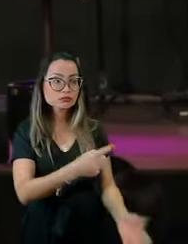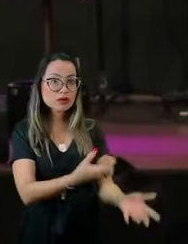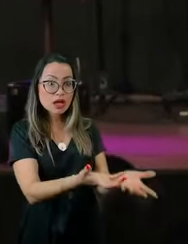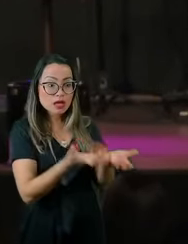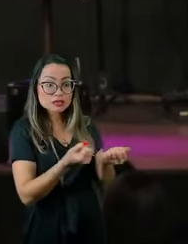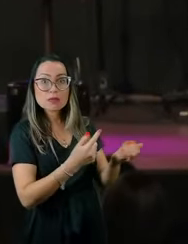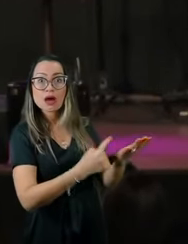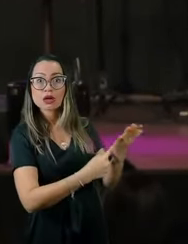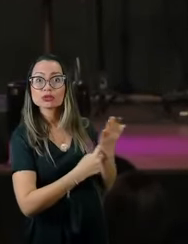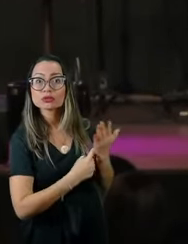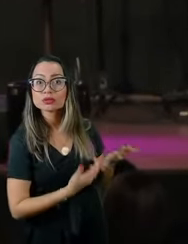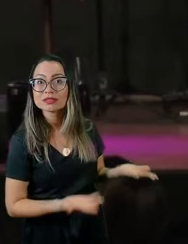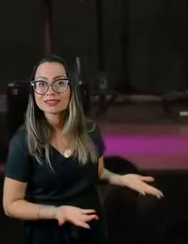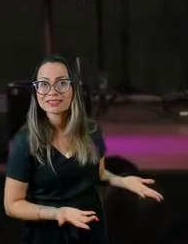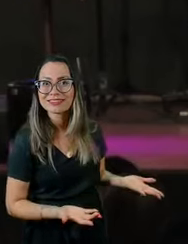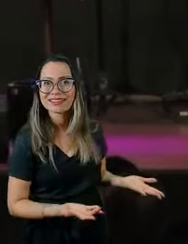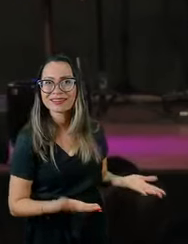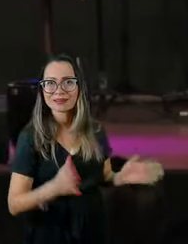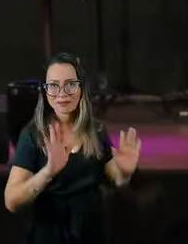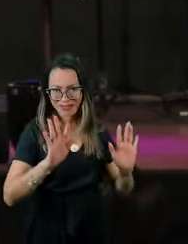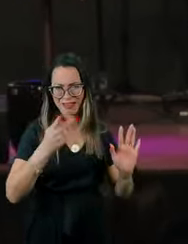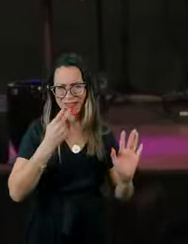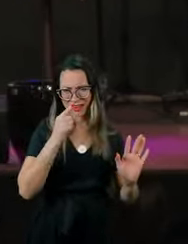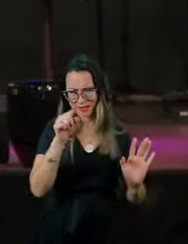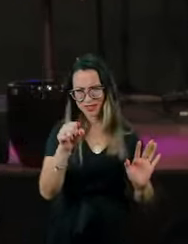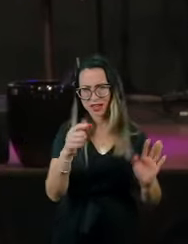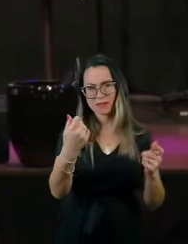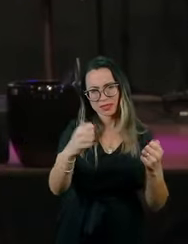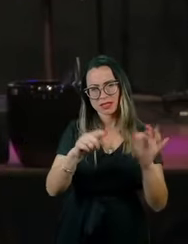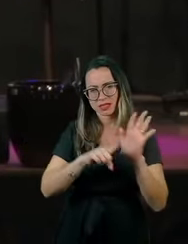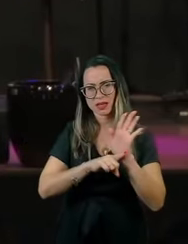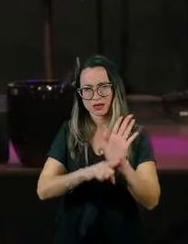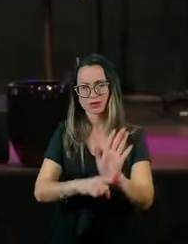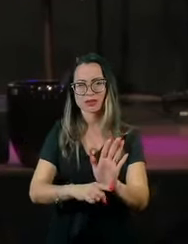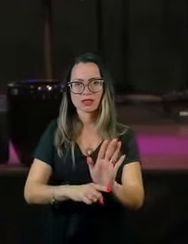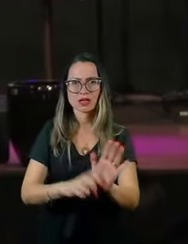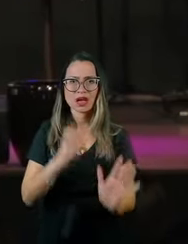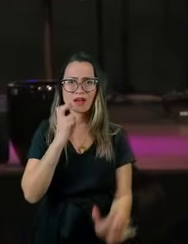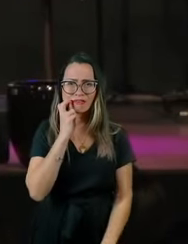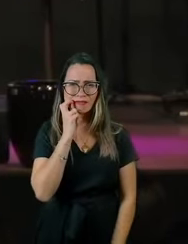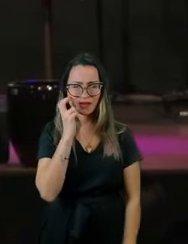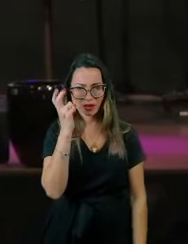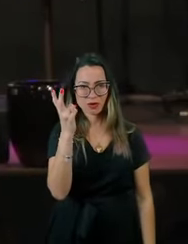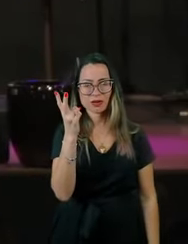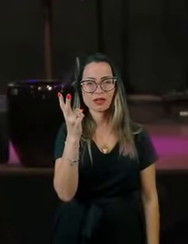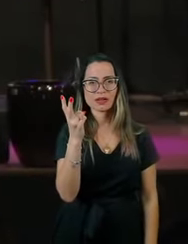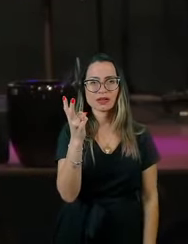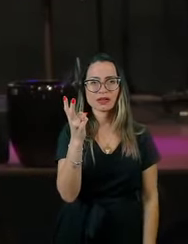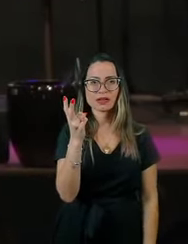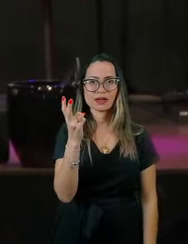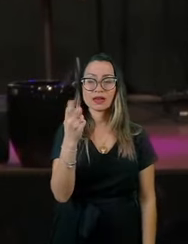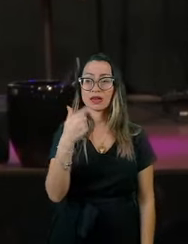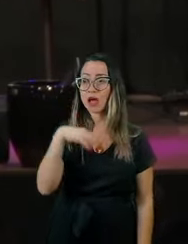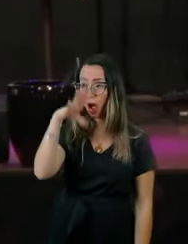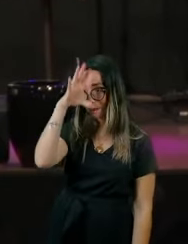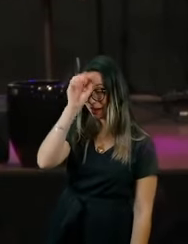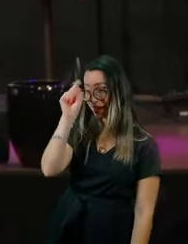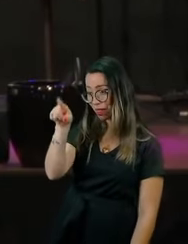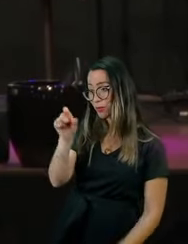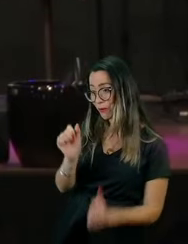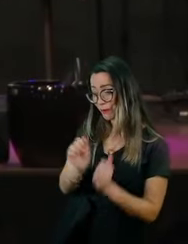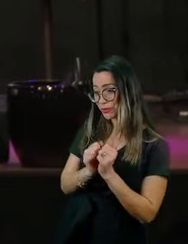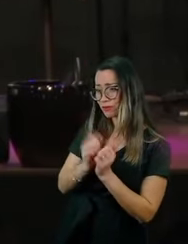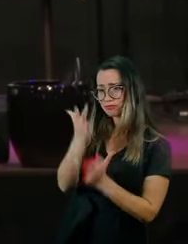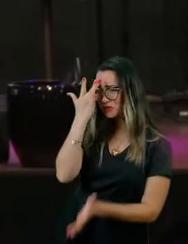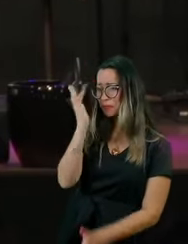falar, você precisa ser ajudado. Não tenha vergonha de dizer assim, eu estou aprendendo contigo, eu não sabia disso. Às vezes tem coisa que